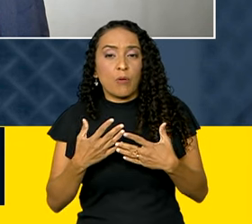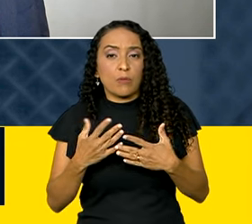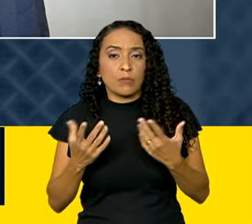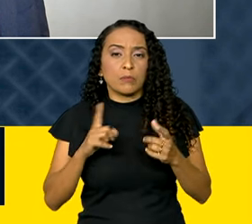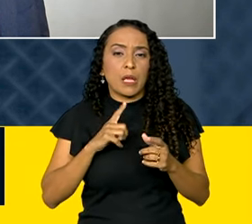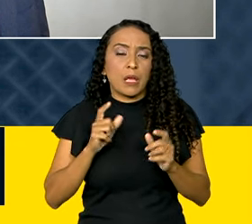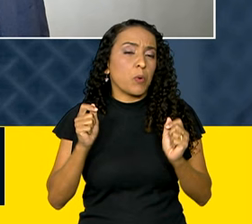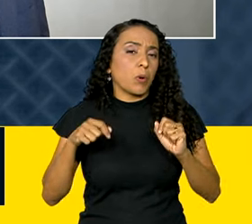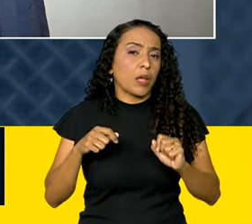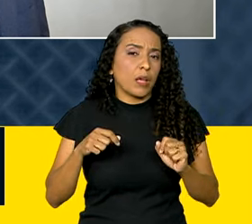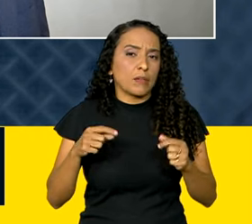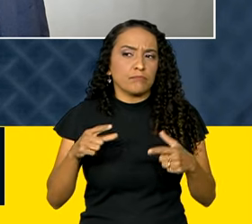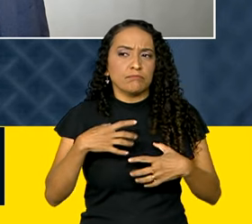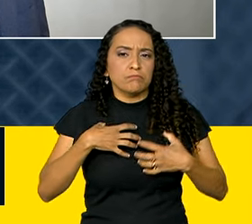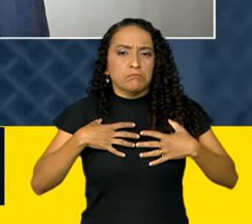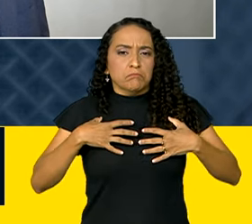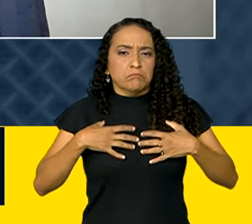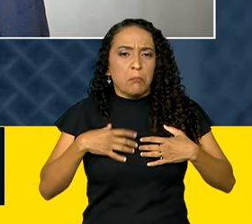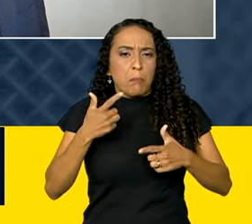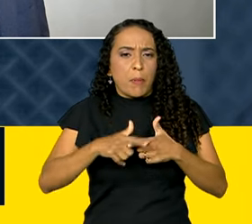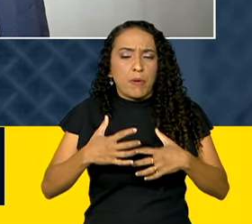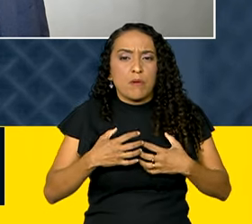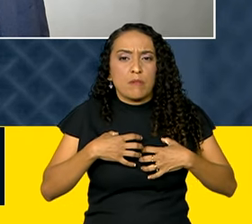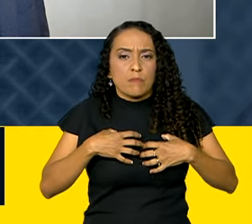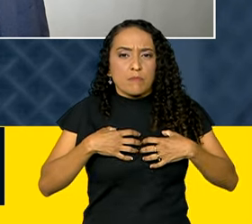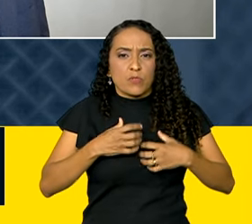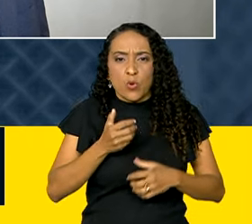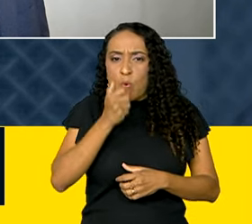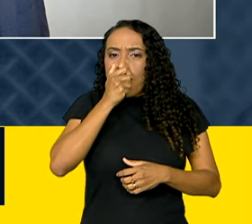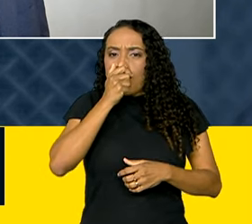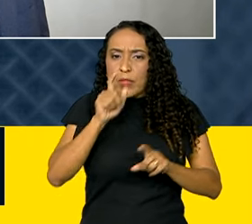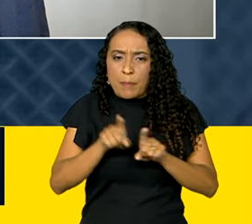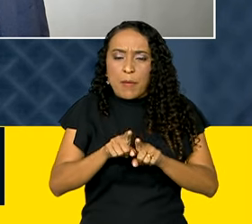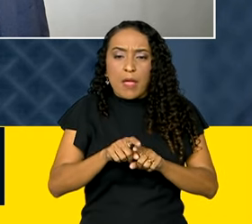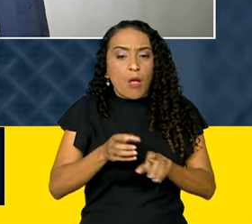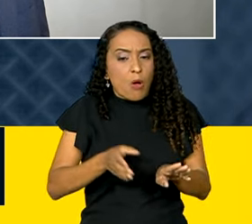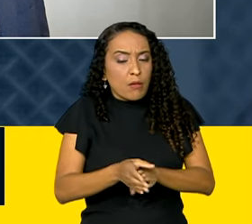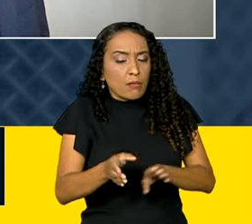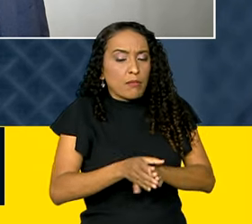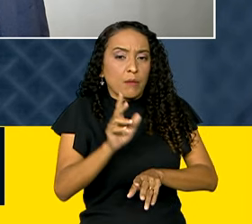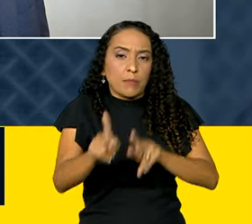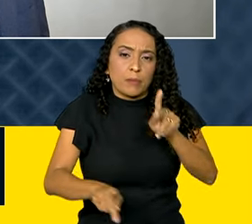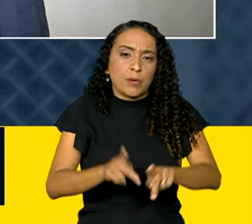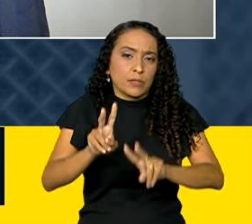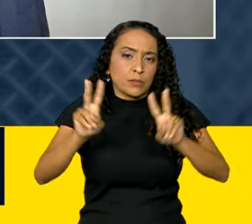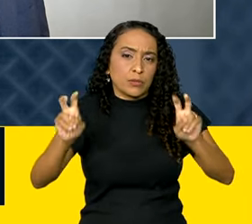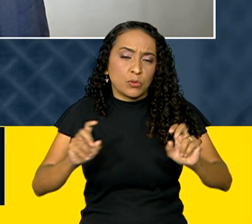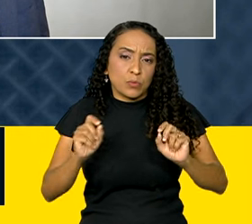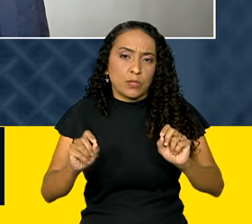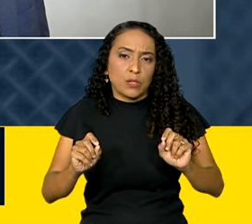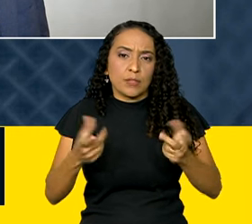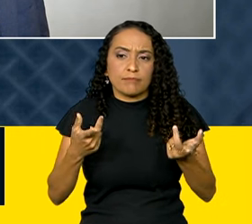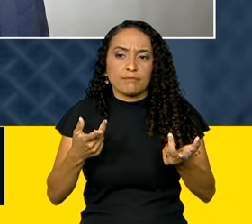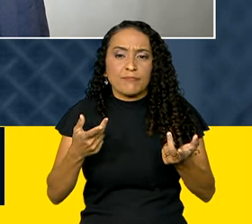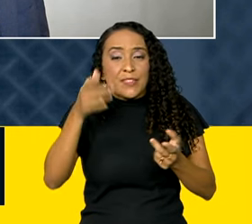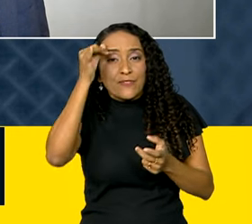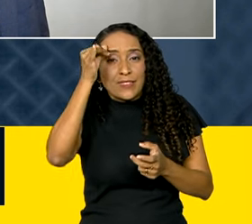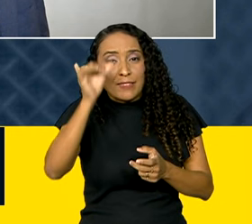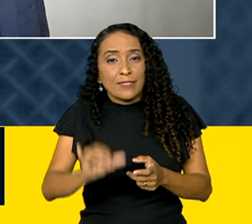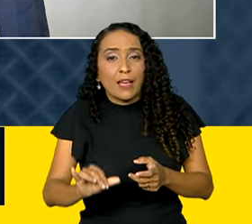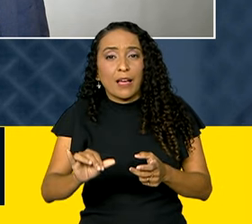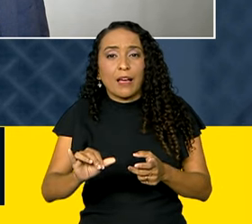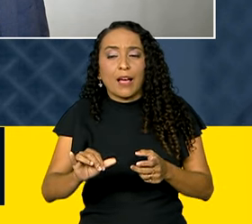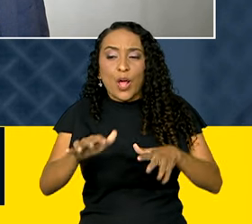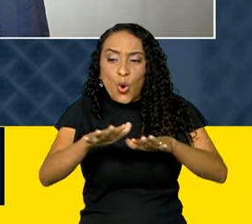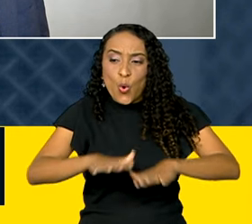ver com questões respiratórias e aí orientar a população em relação a buscar evitar estar